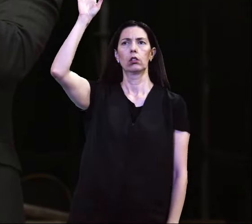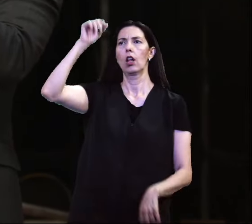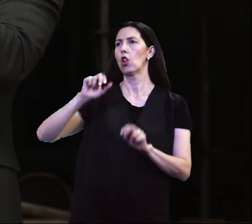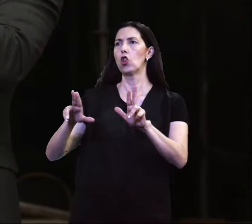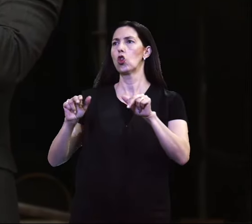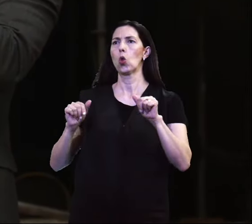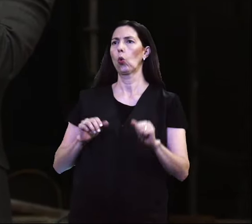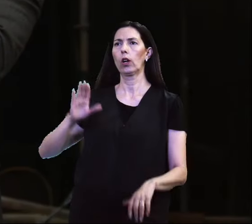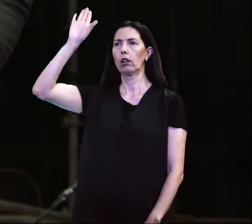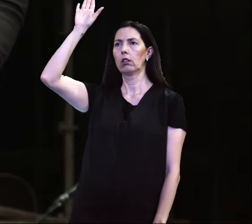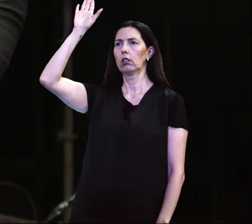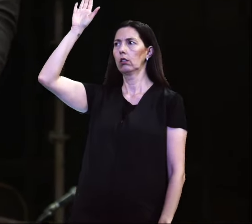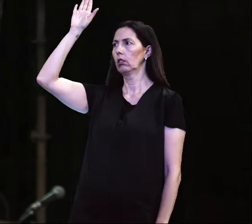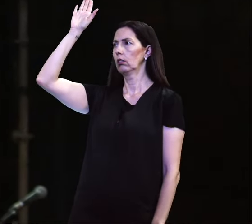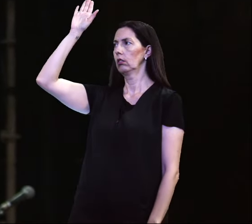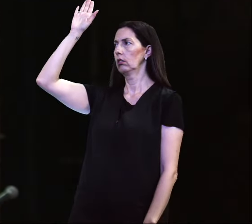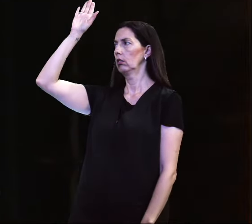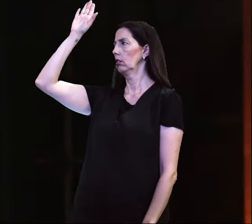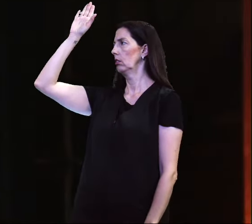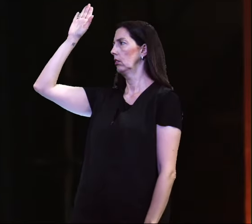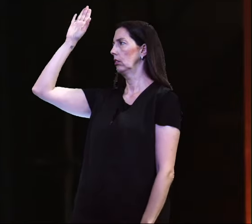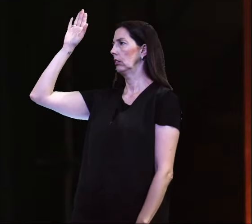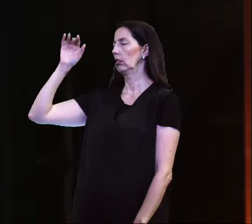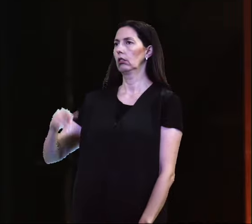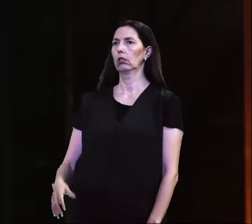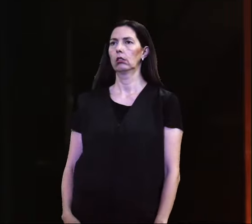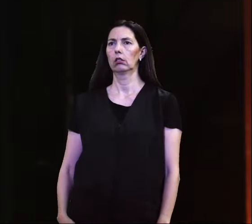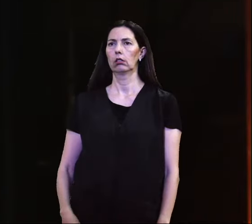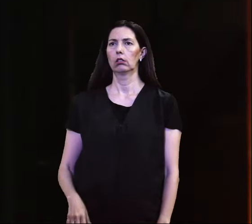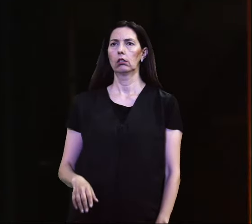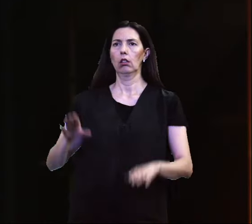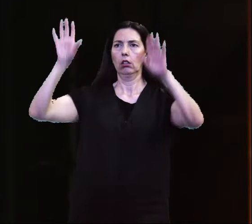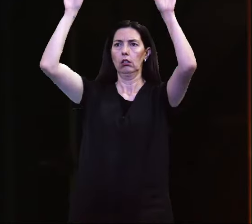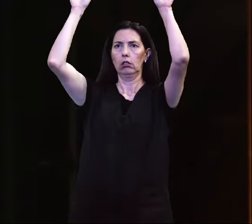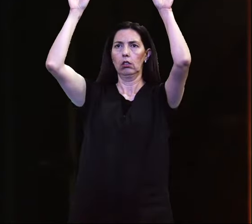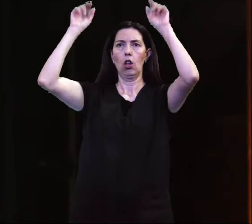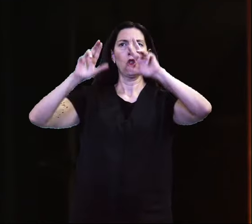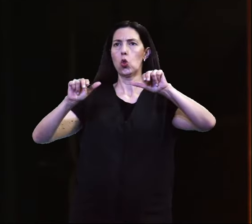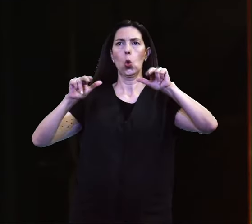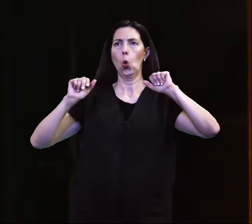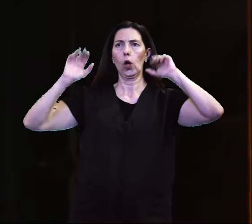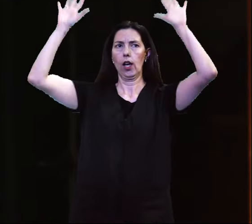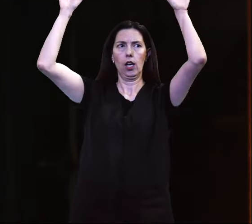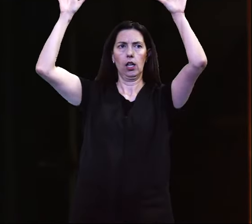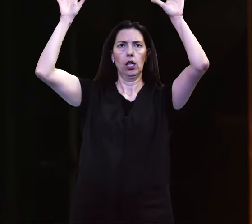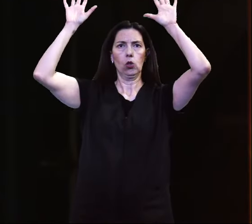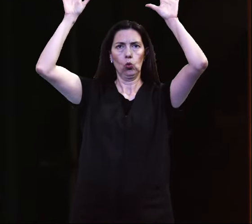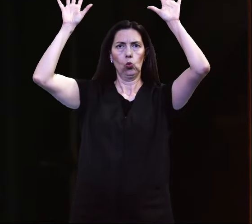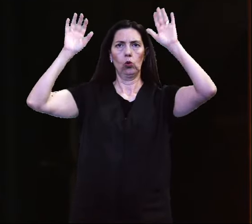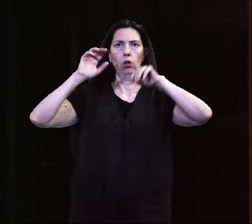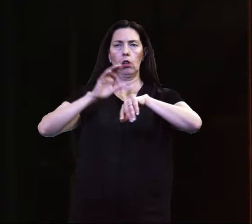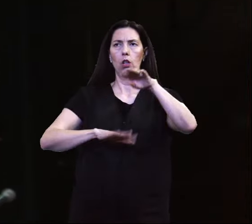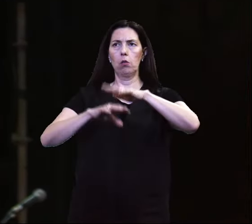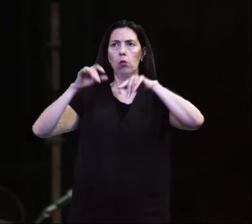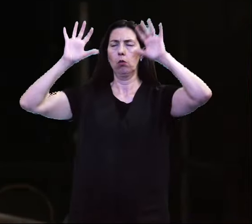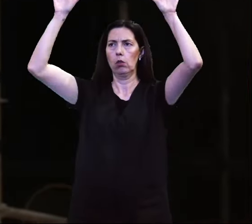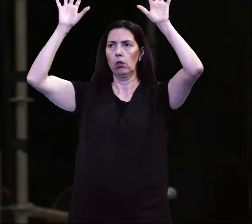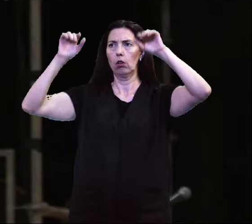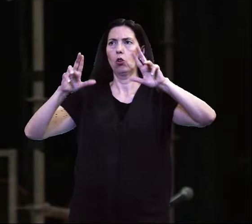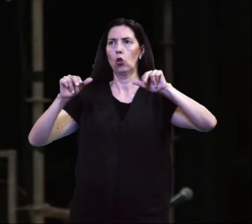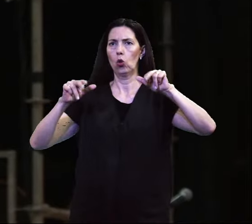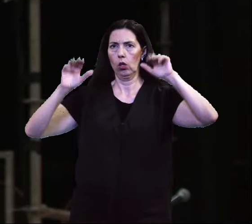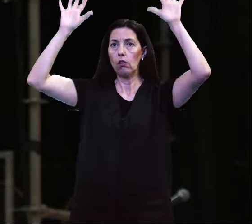nunca fez isso? Levanta a mão. Levanta as duas mãos. Quem nunca fez isso? As duas, isso. Fica